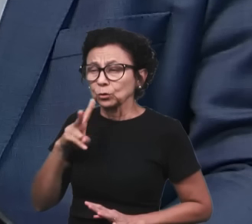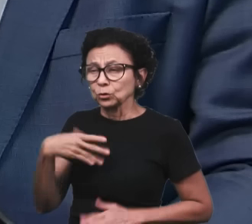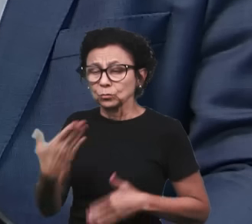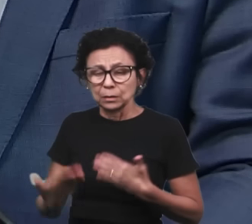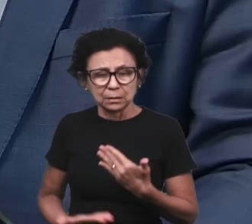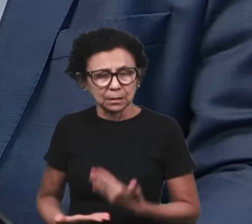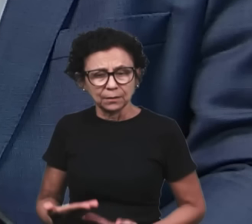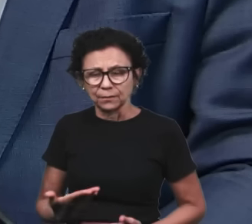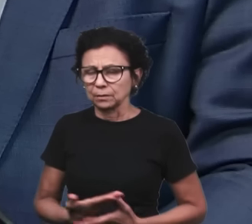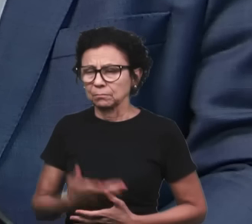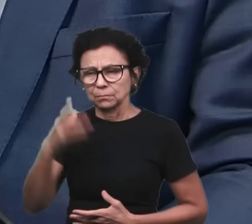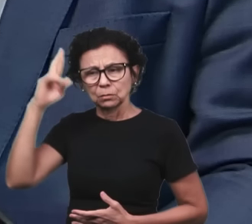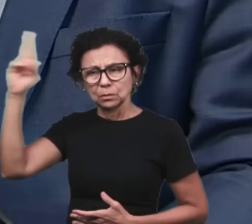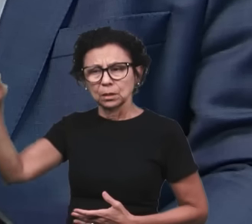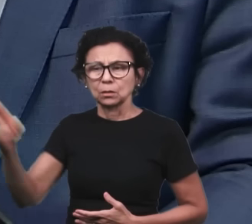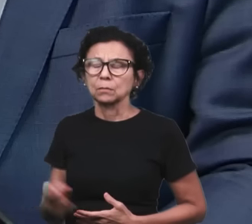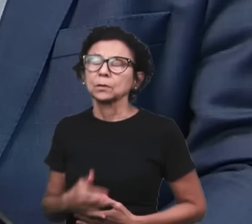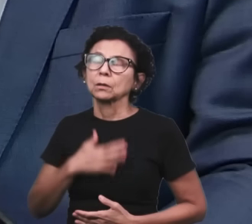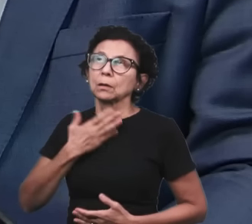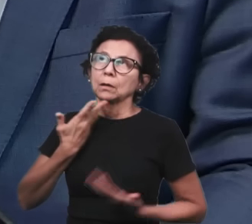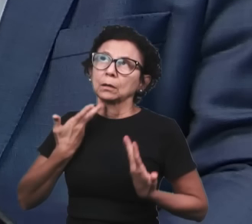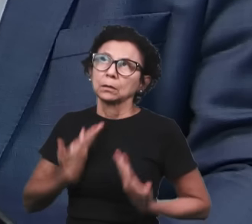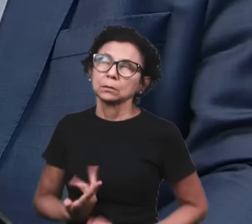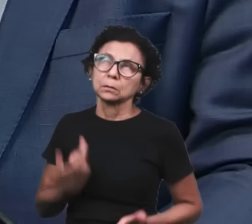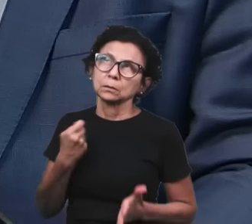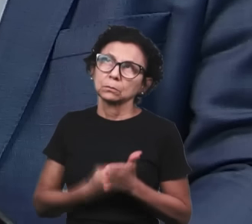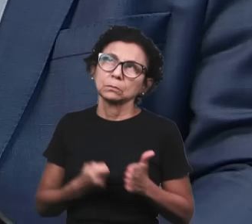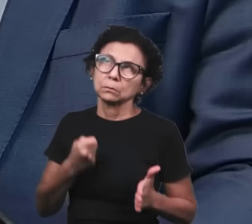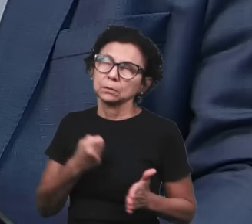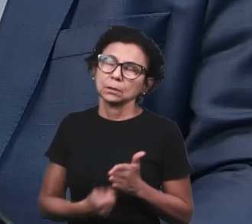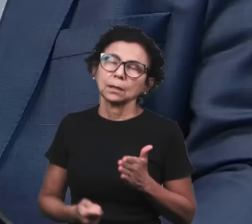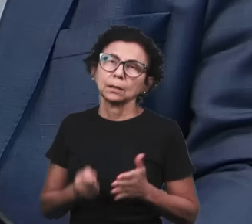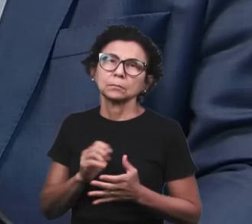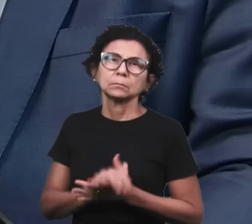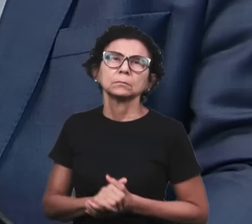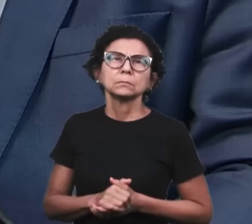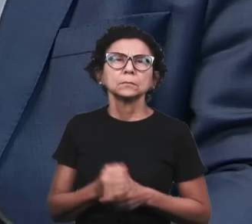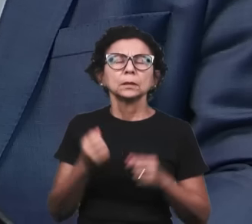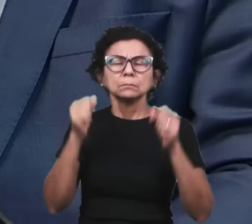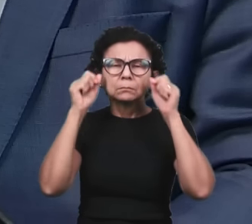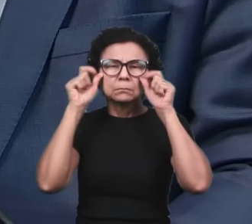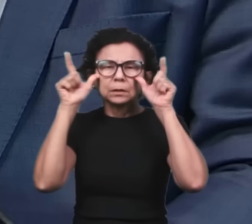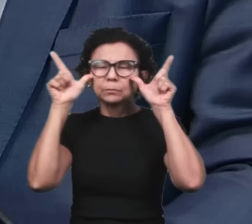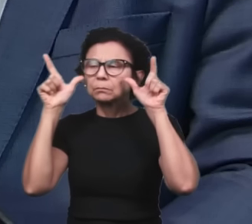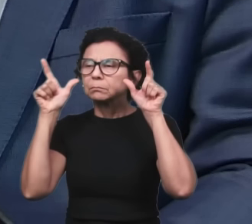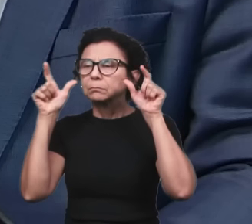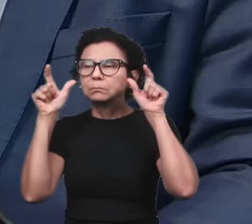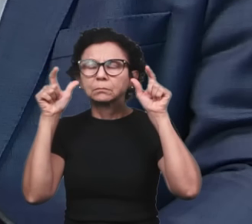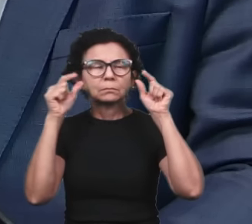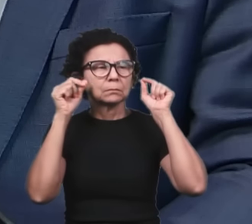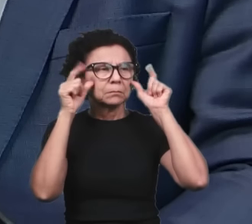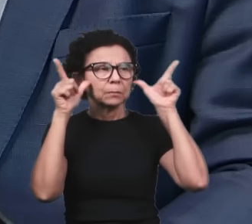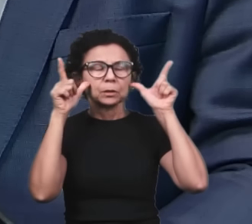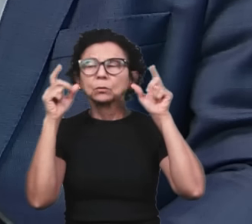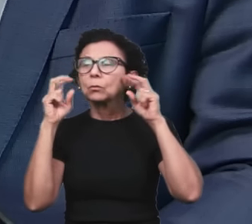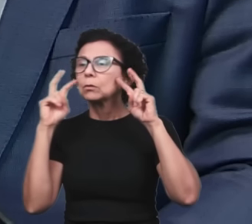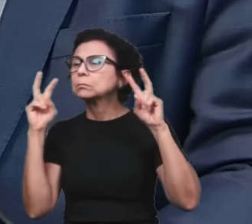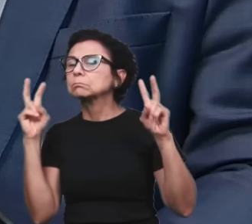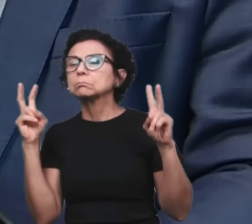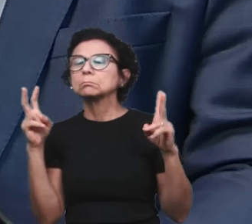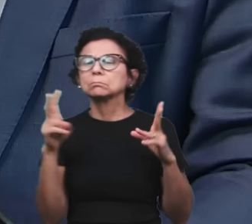lutar. Abri o olho e fiquei olhando para o tempo e com aquela